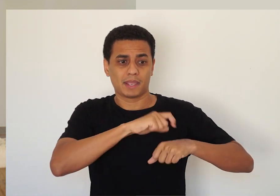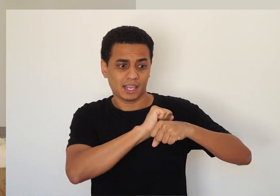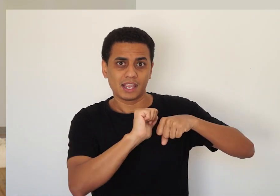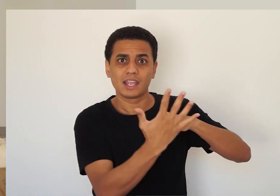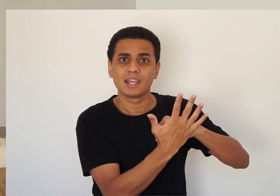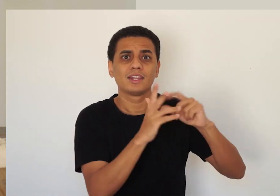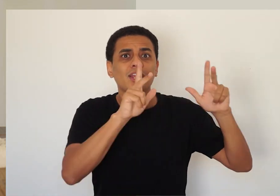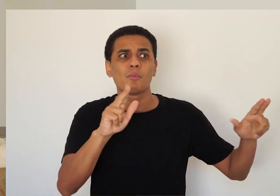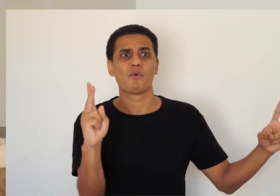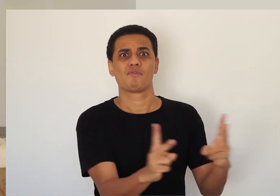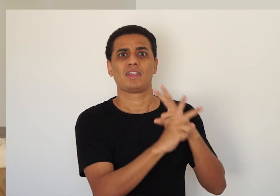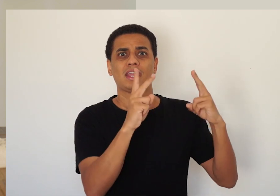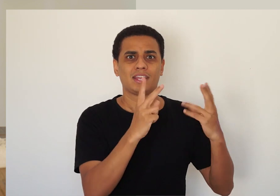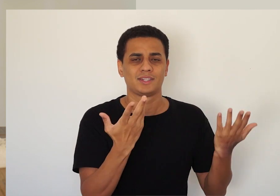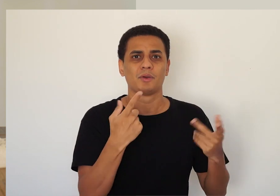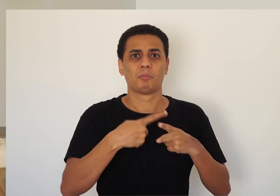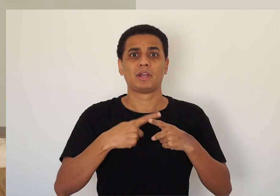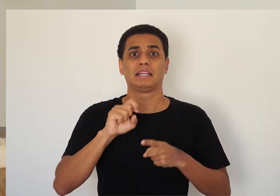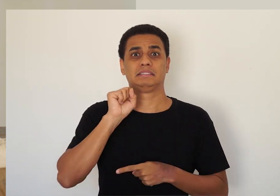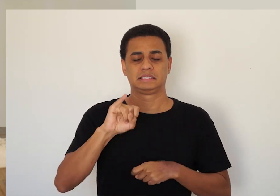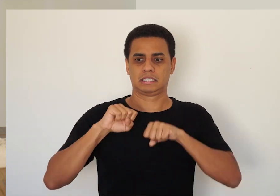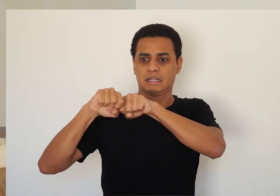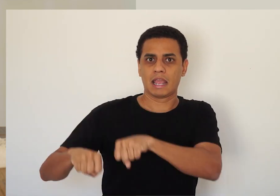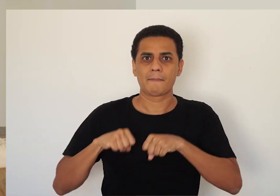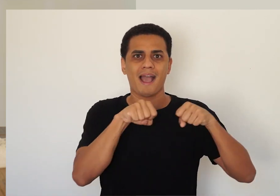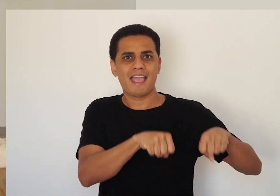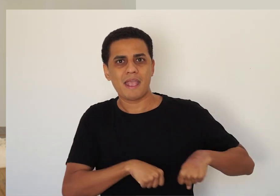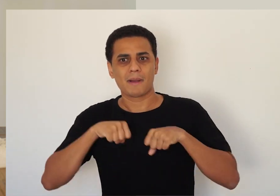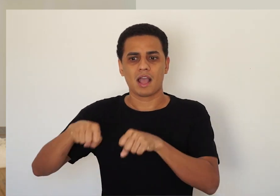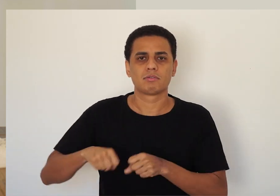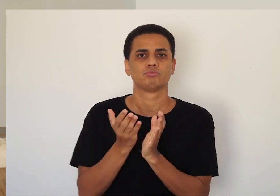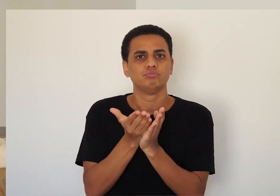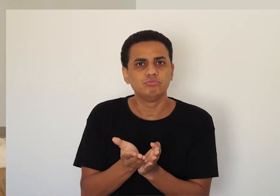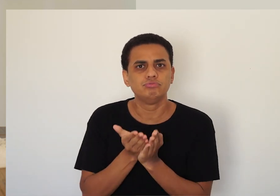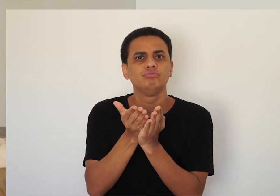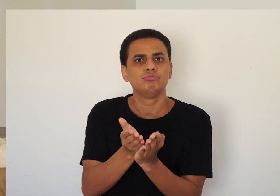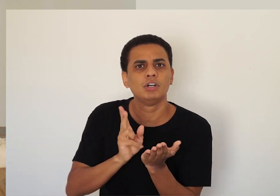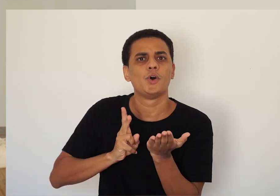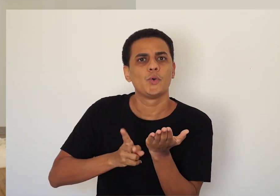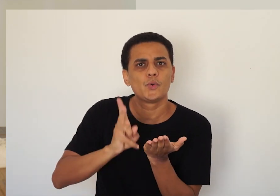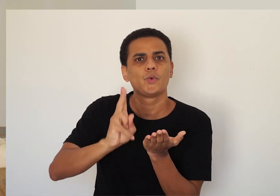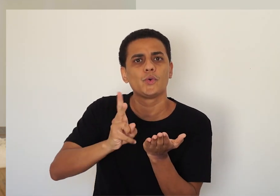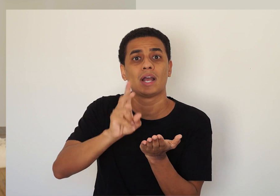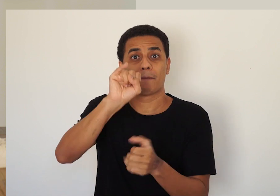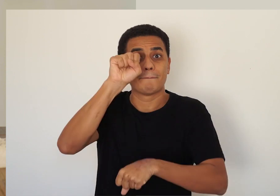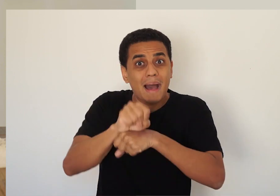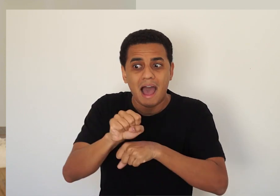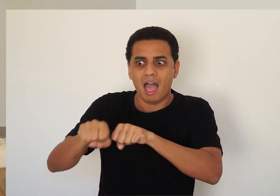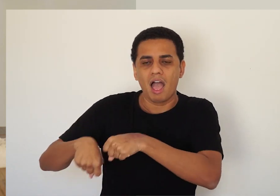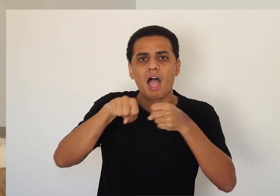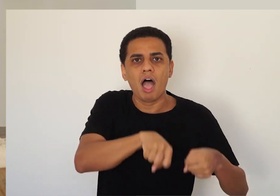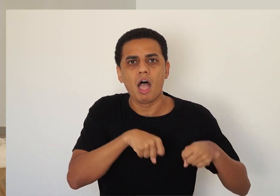você parar de buscar a Deus, parar de remar, como já falamos há poucas semanas, a sua mente ela vai